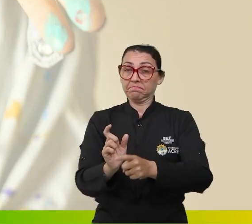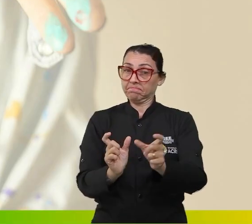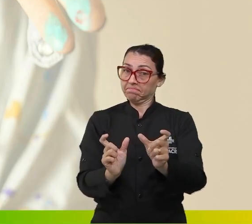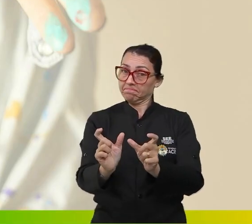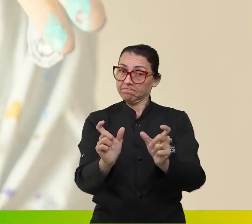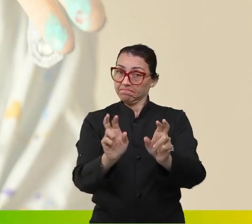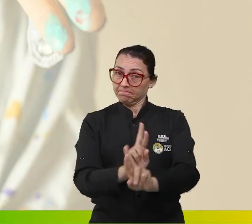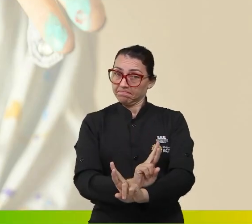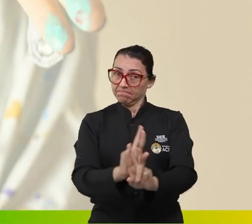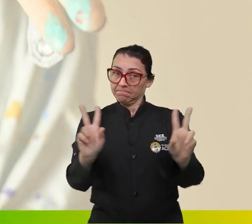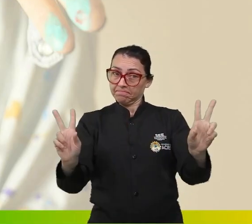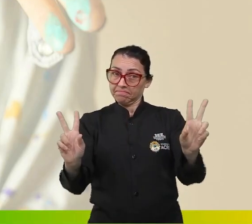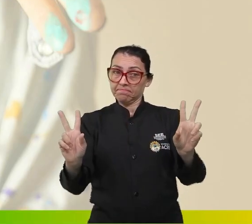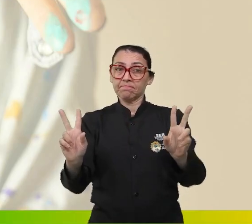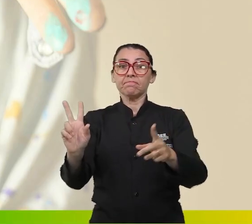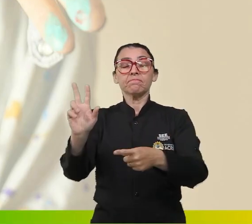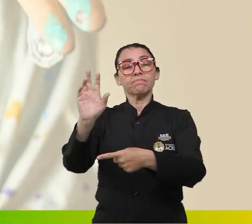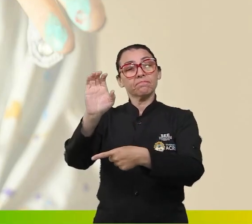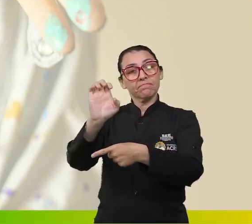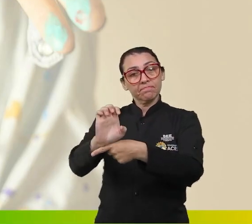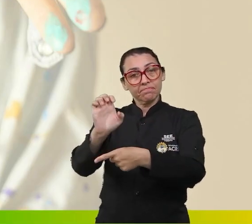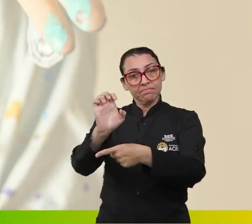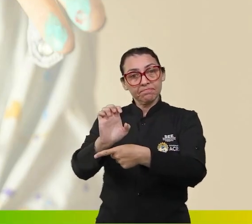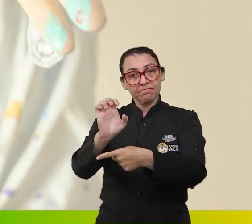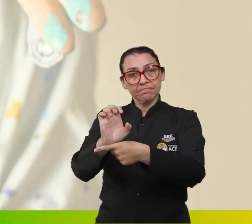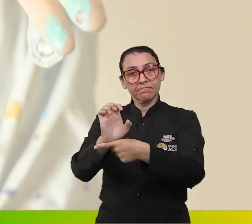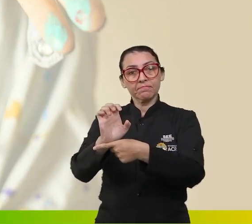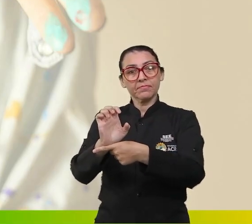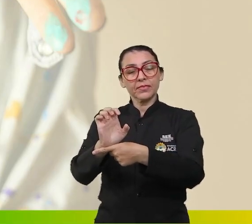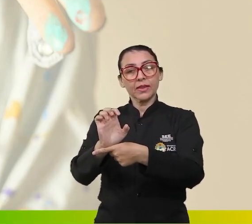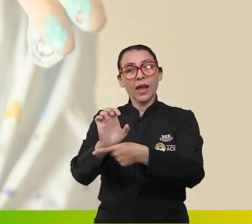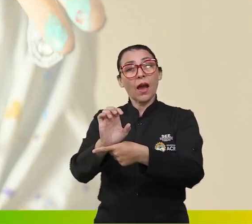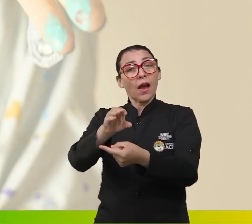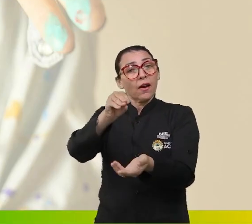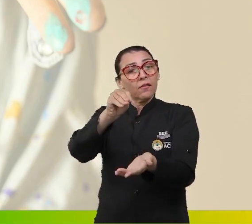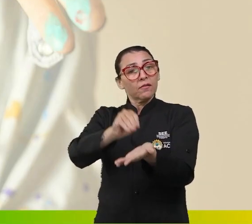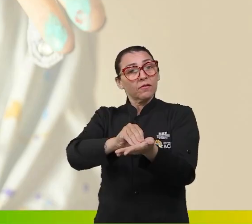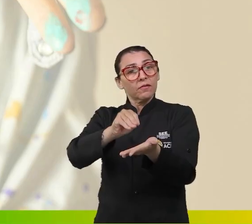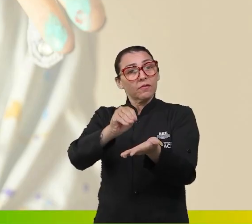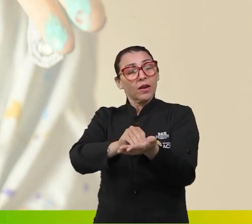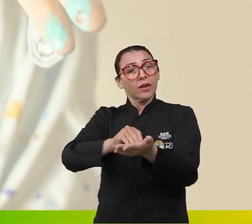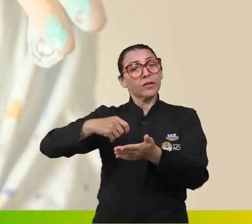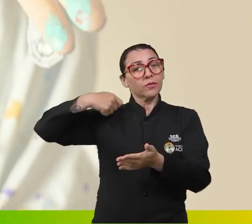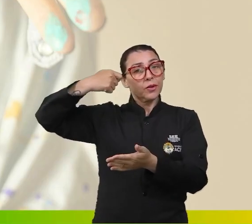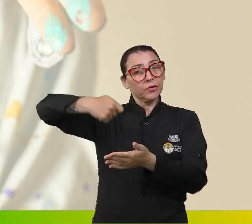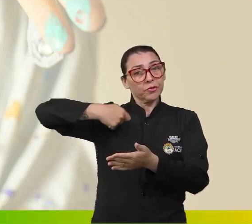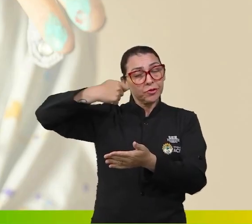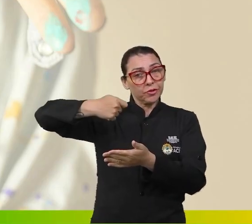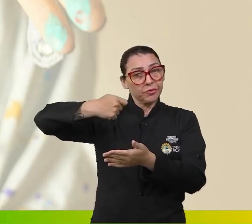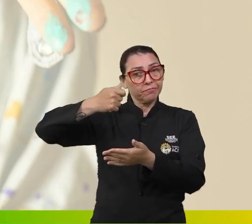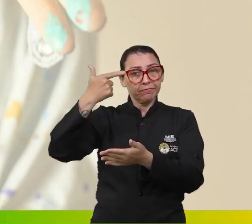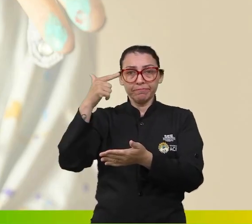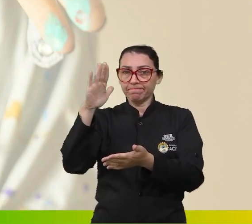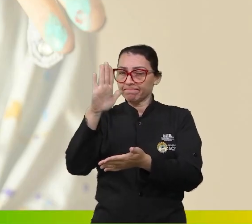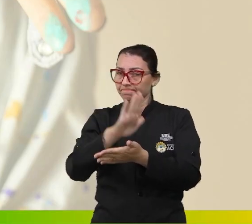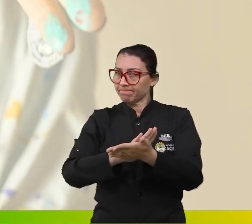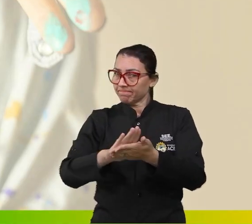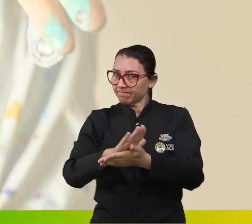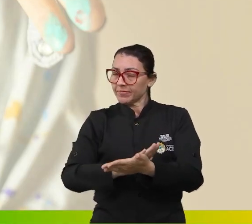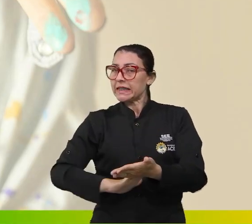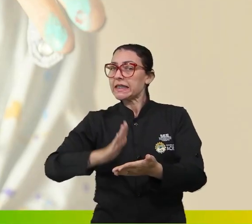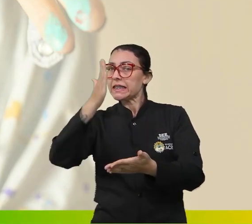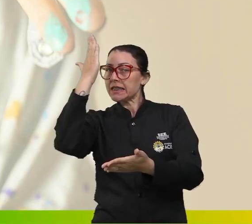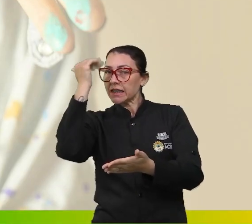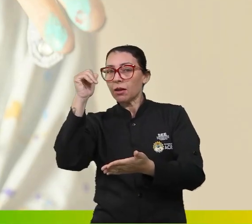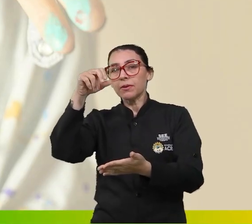palavras opostas, né? Então, não é essa a alternativa. E letra E, o anonimato do artista. Não tem anonimato, porque a gente sabe que é a